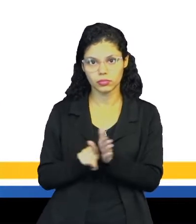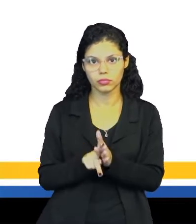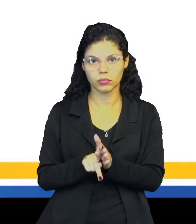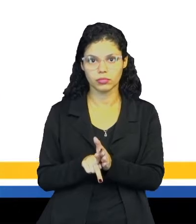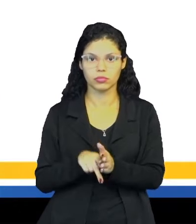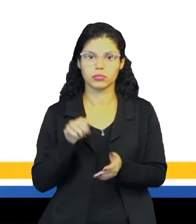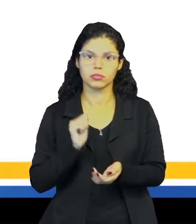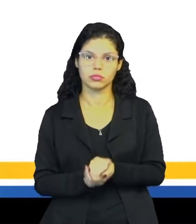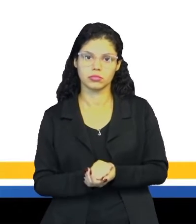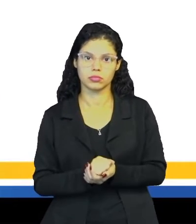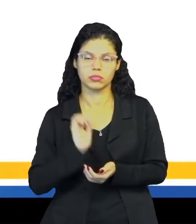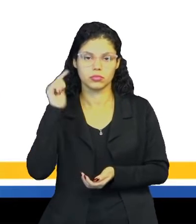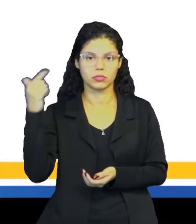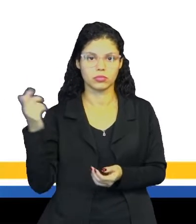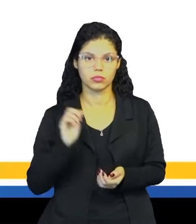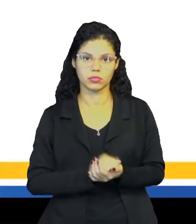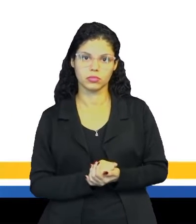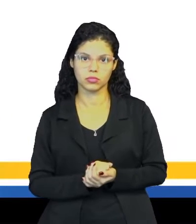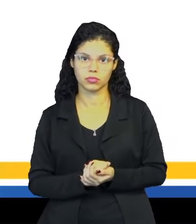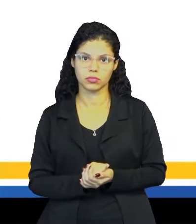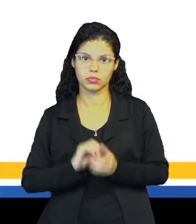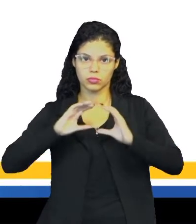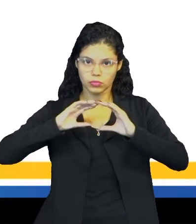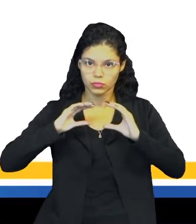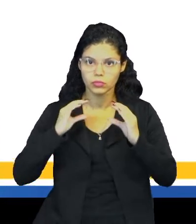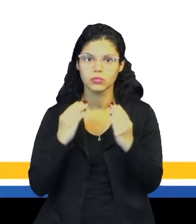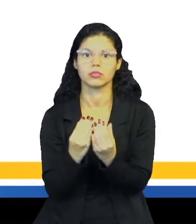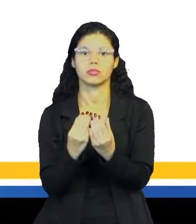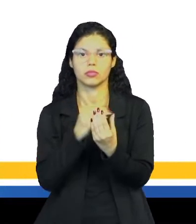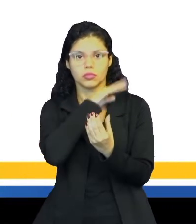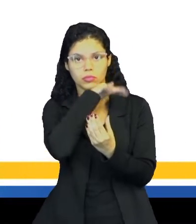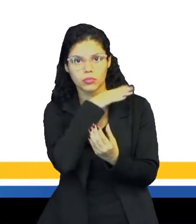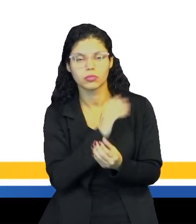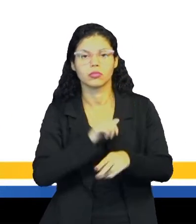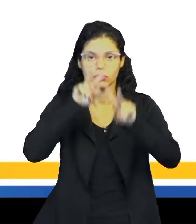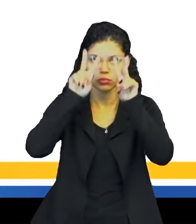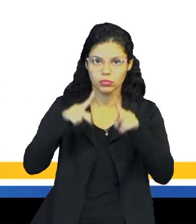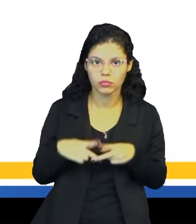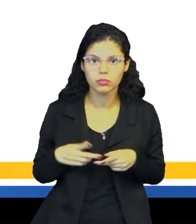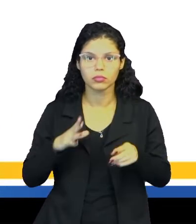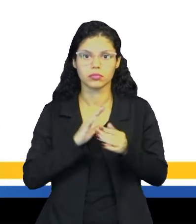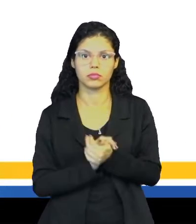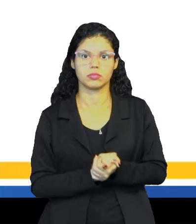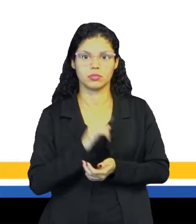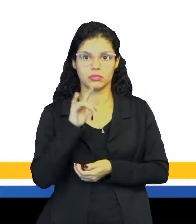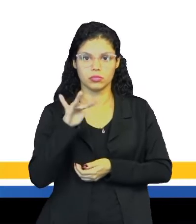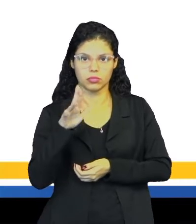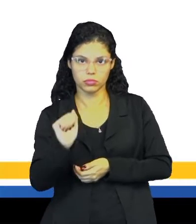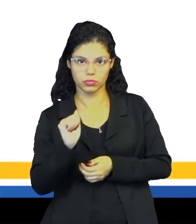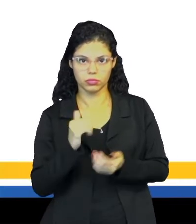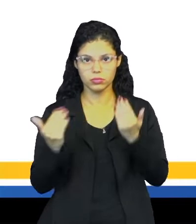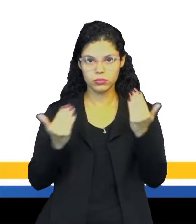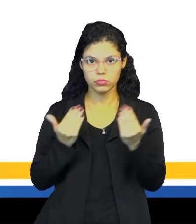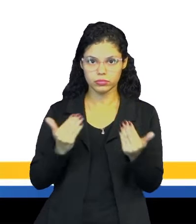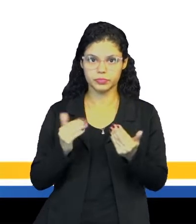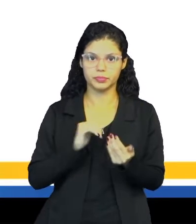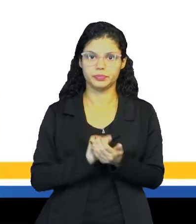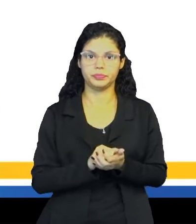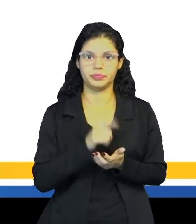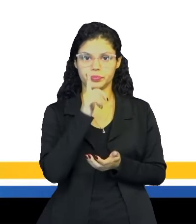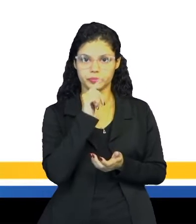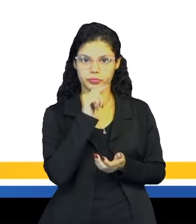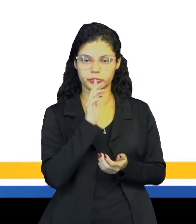o agar e etc. Associação com outros seres vivos, né, que é uma associação ecológica, por exemplo, Linken, que é a associação de